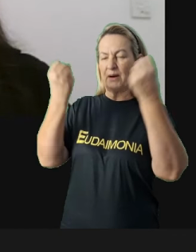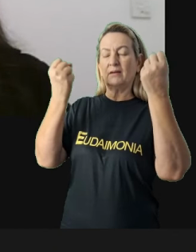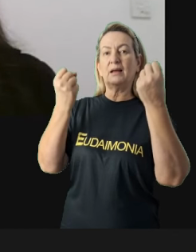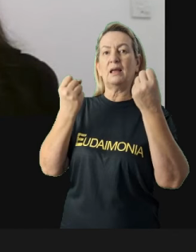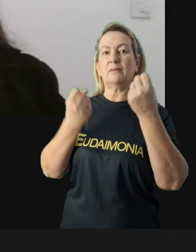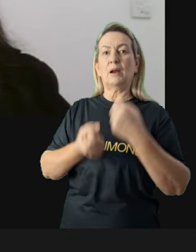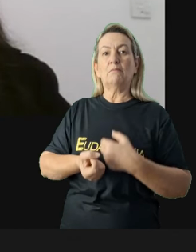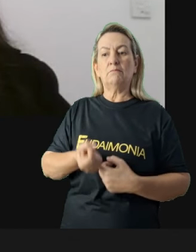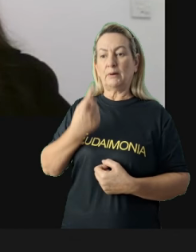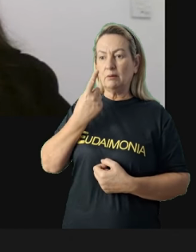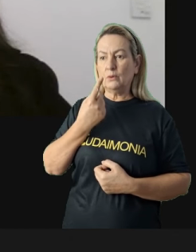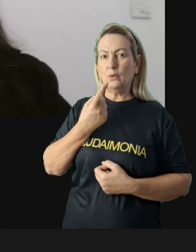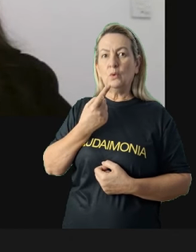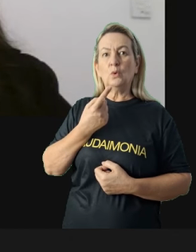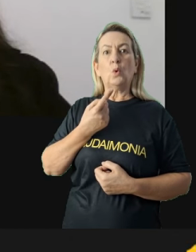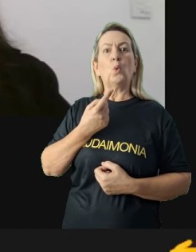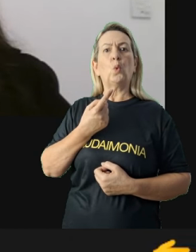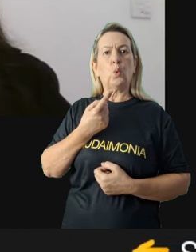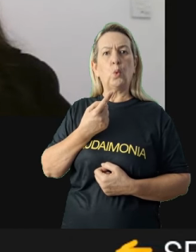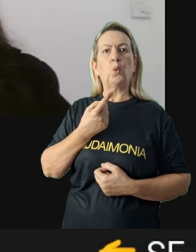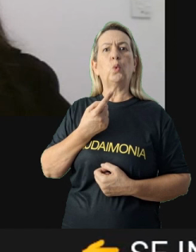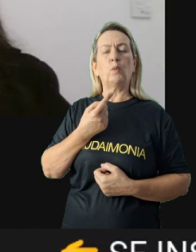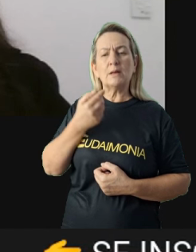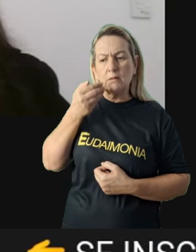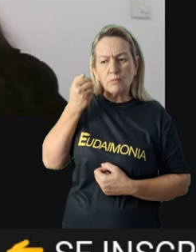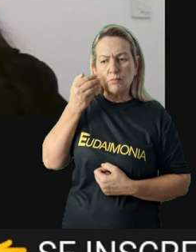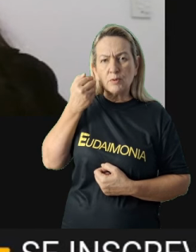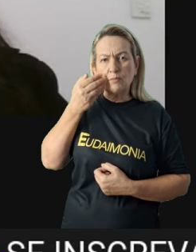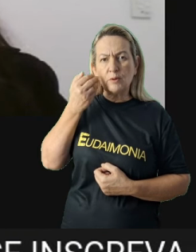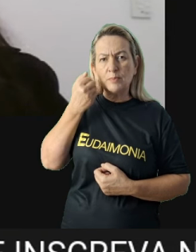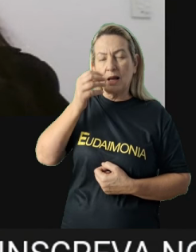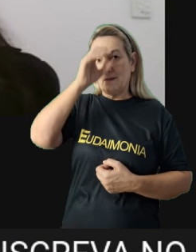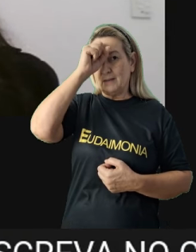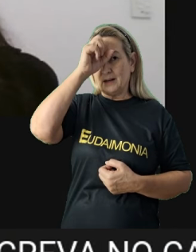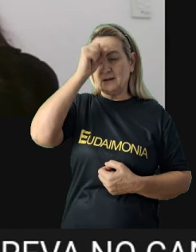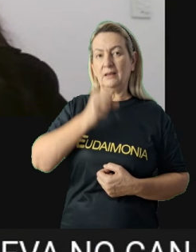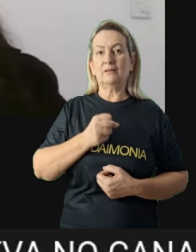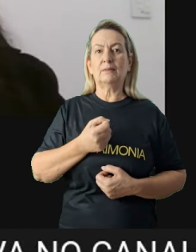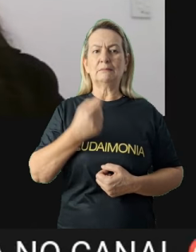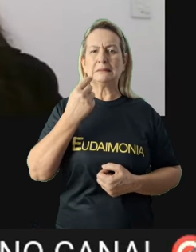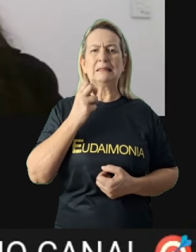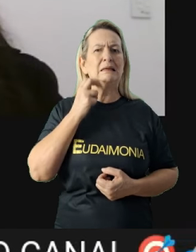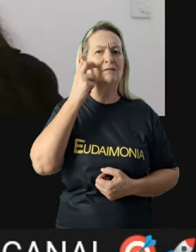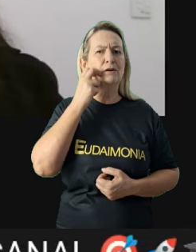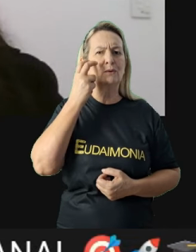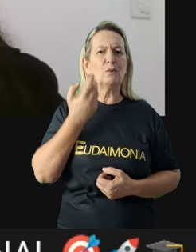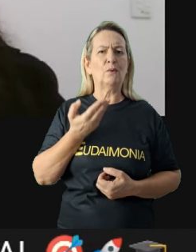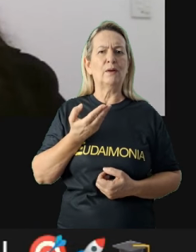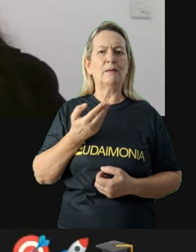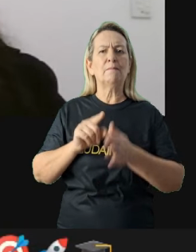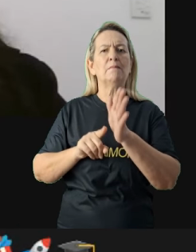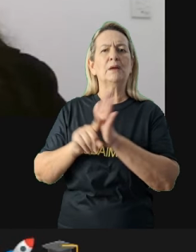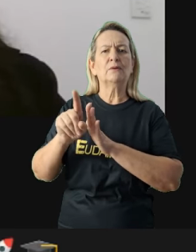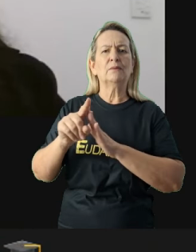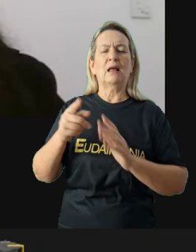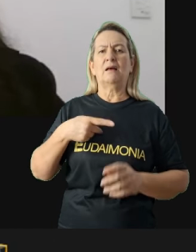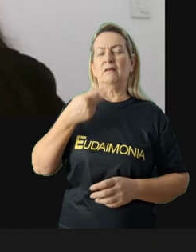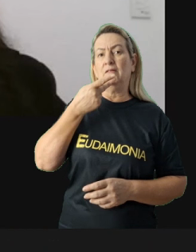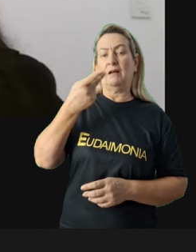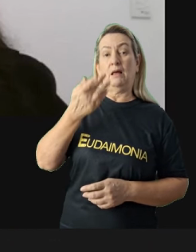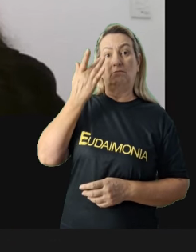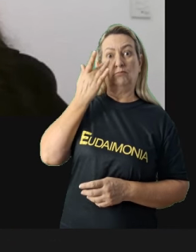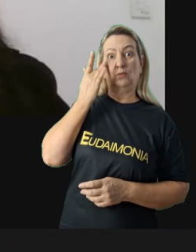você pergunta, ali você quebra aquela coisa, puxa, que eu vivo isso em N situações, prof, que é assim, puxa, que